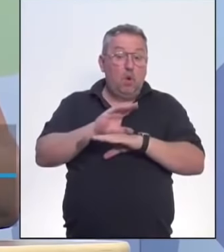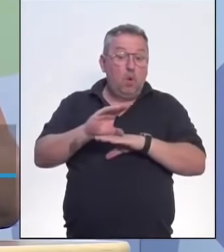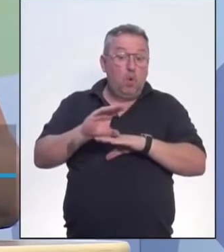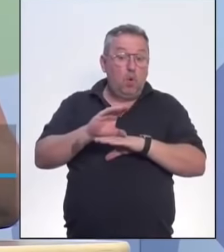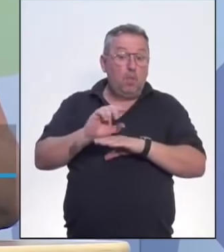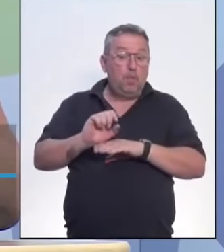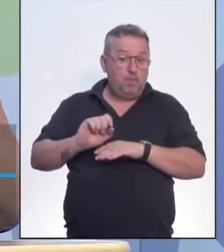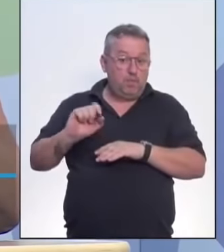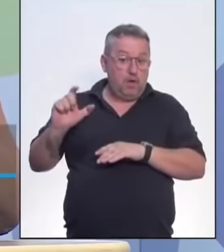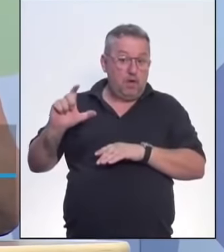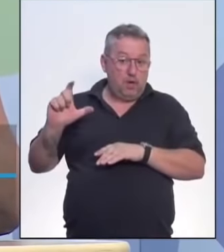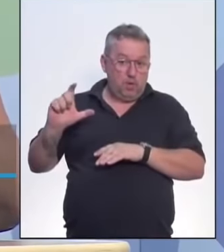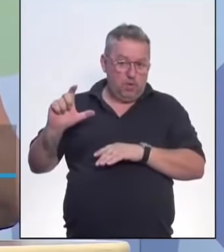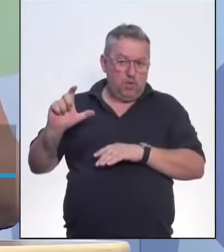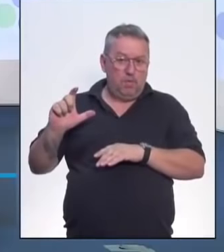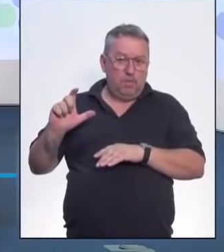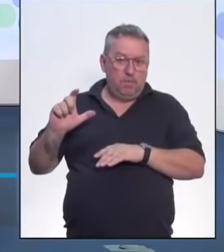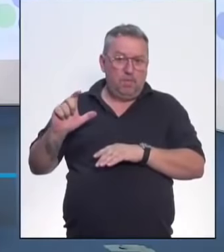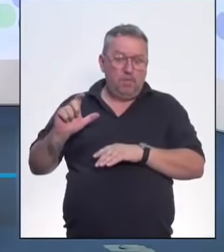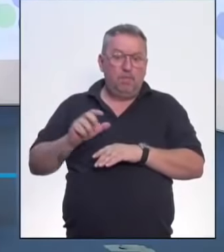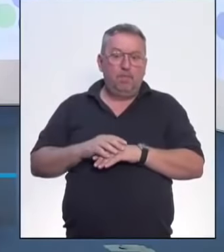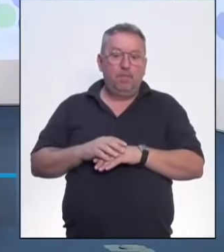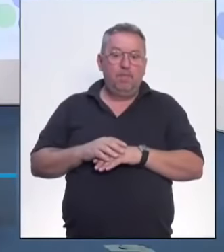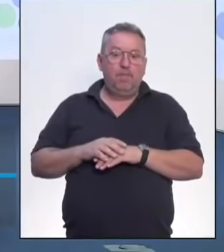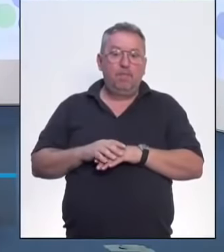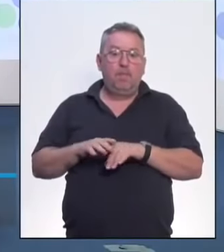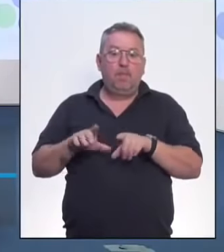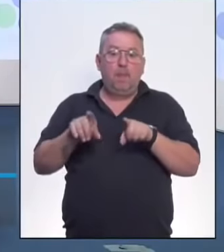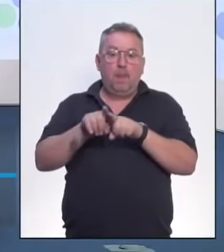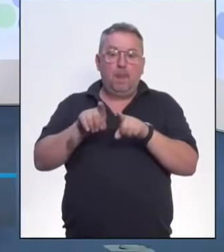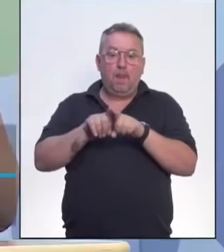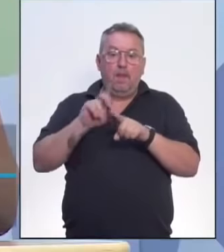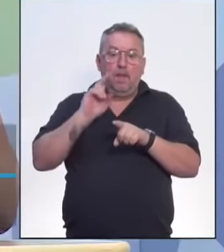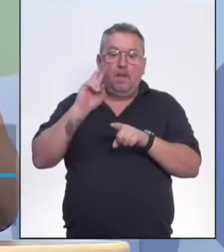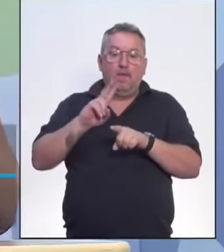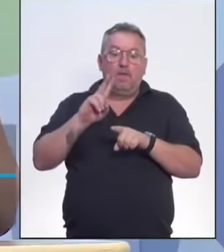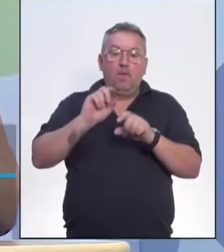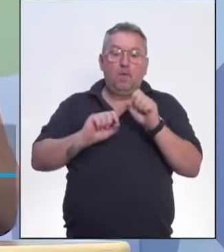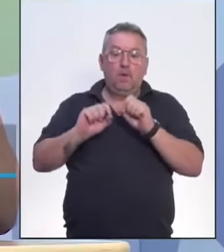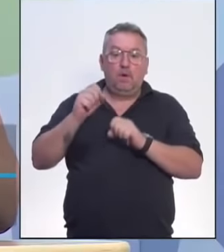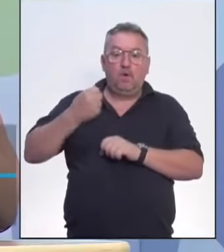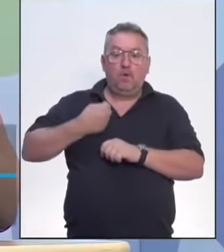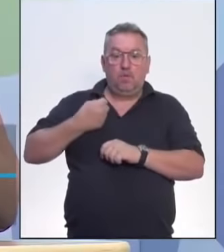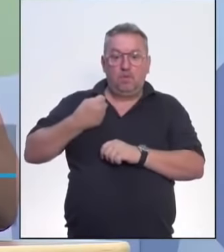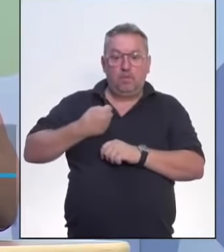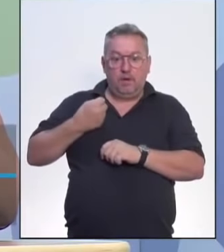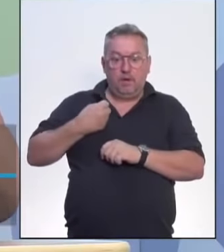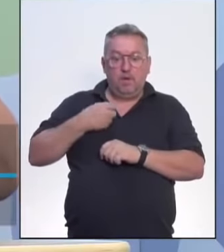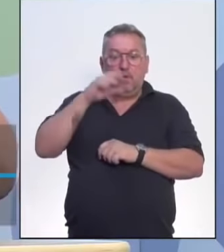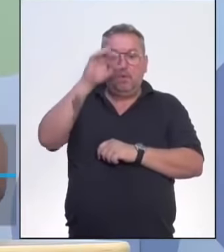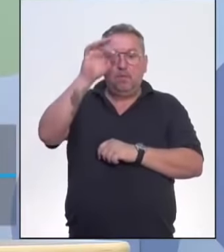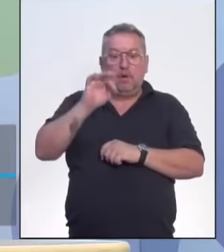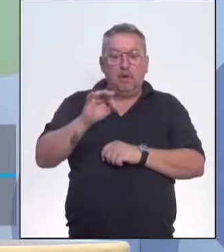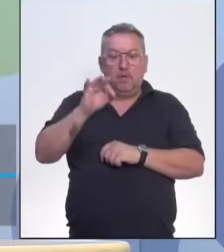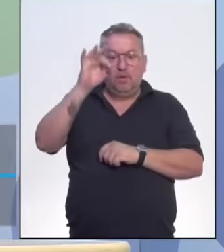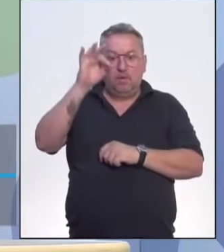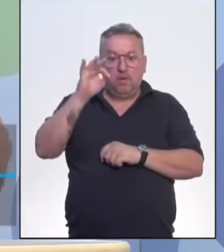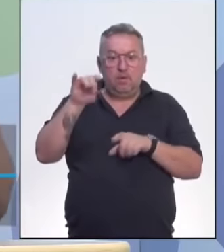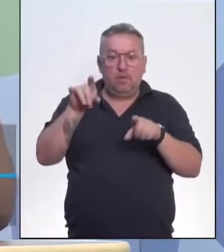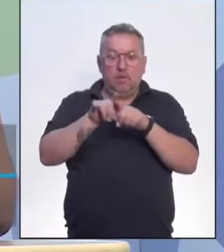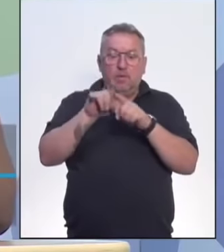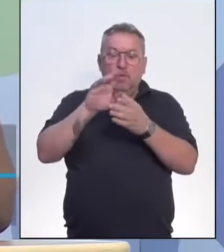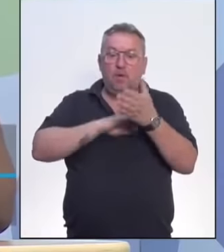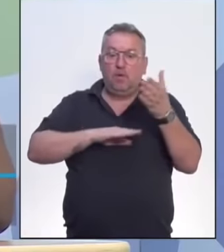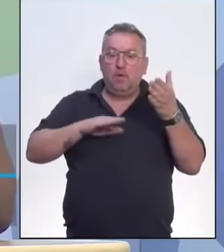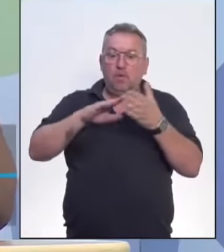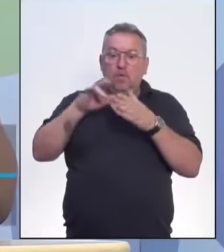maior. Questão de espaço, correto. Sim. E observar o valor numérico do percentual, que, dentre